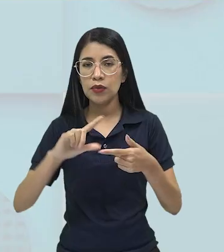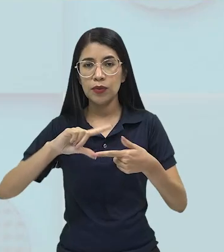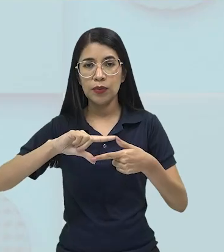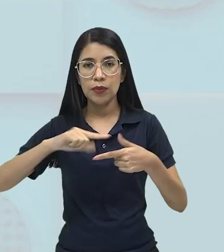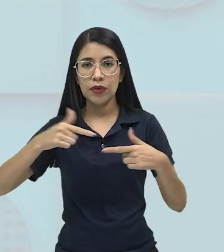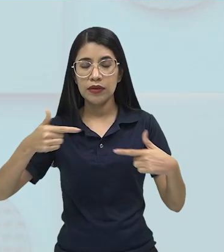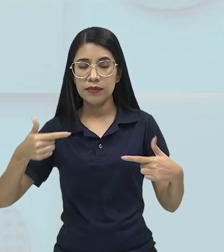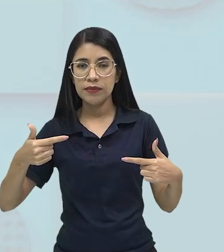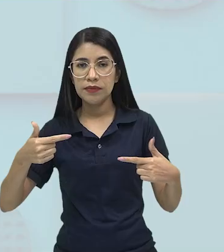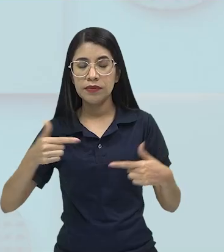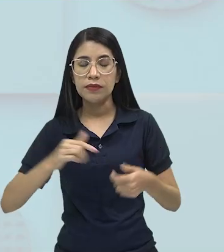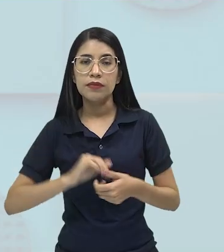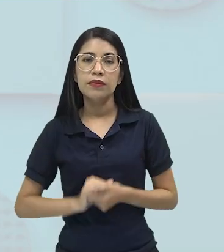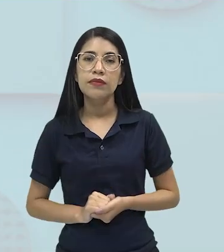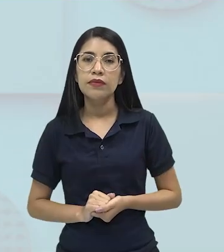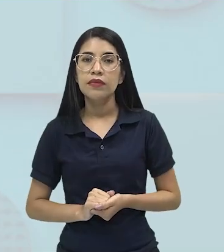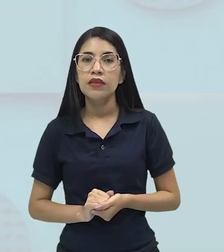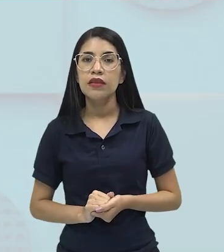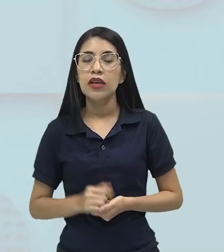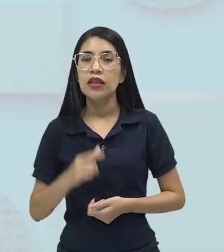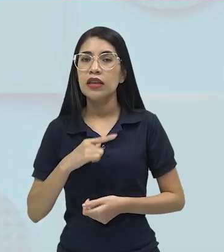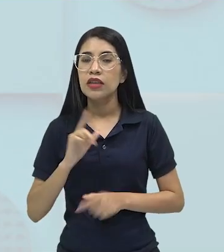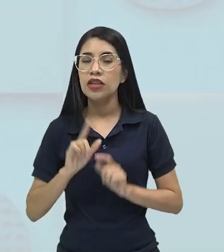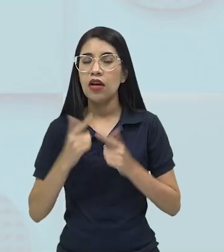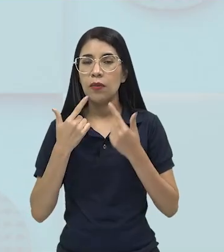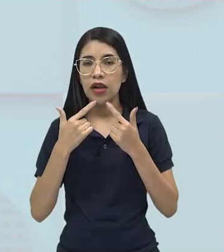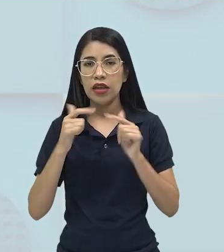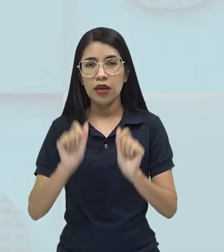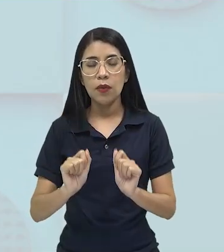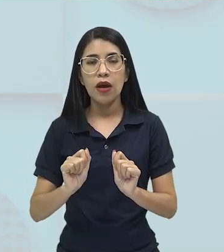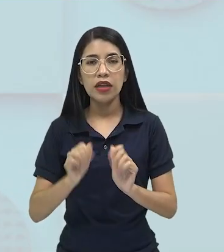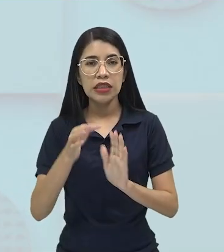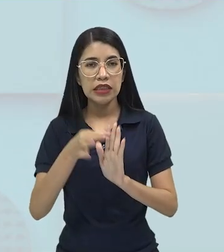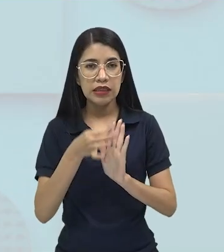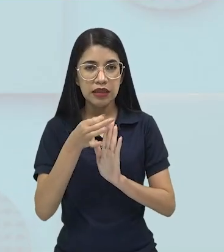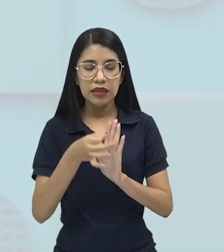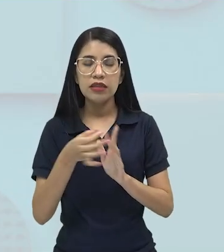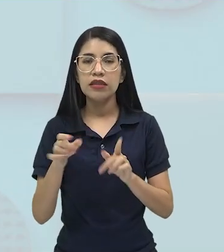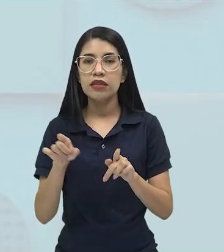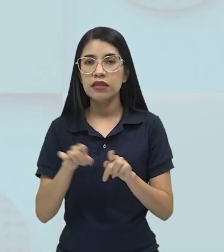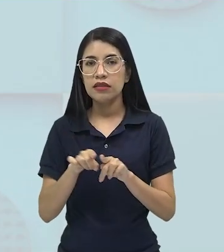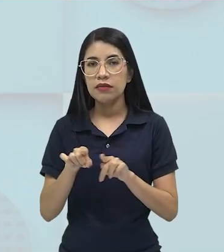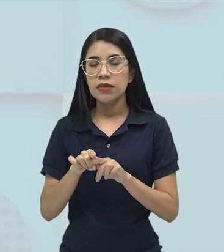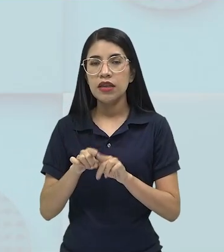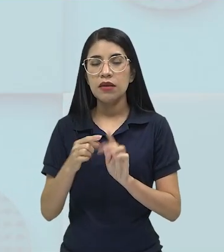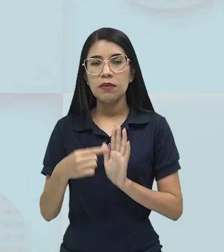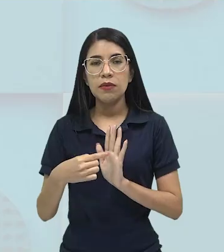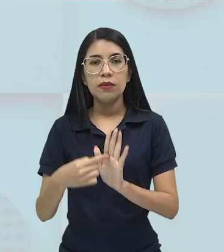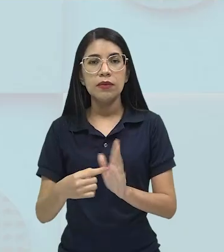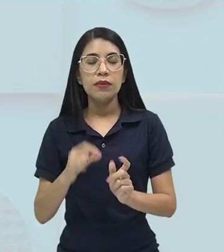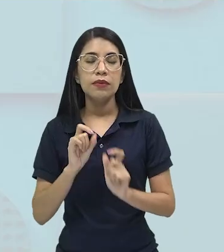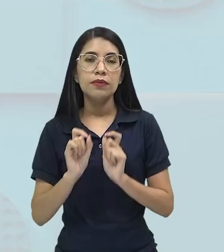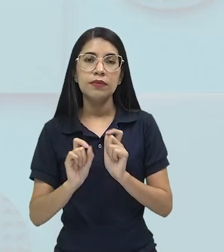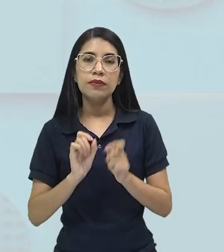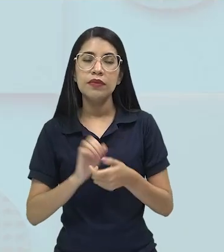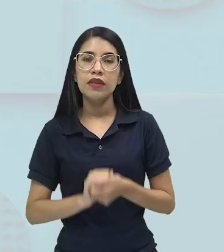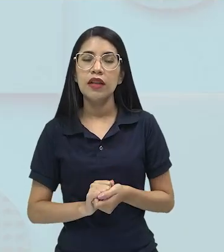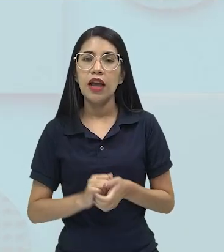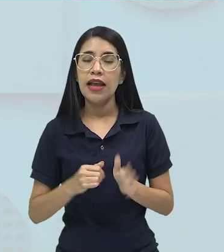modernismo, Então, ele já vai ter aí uma linguagem bem crítica, trazendo aí a questão